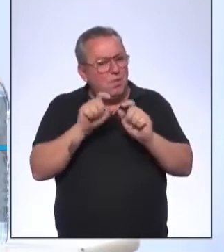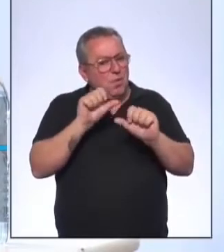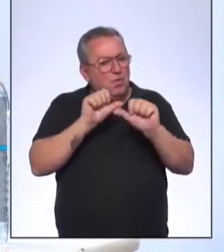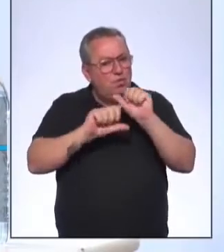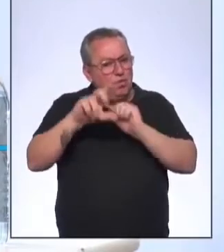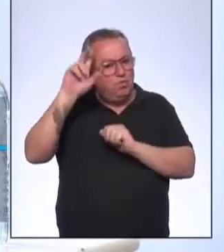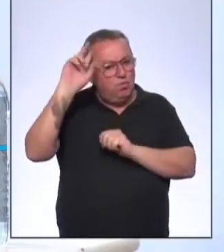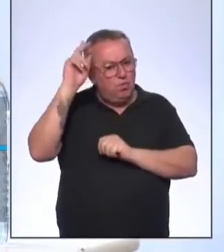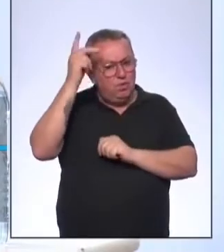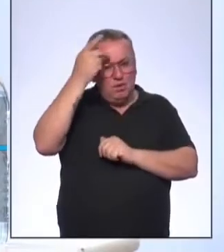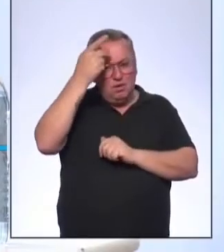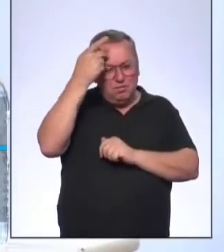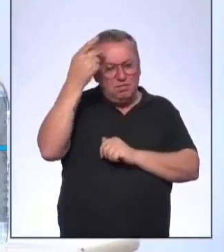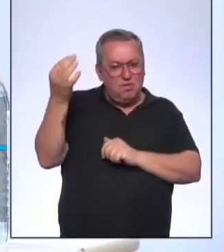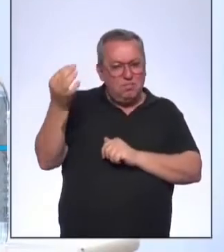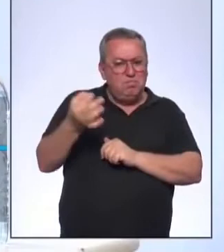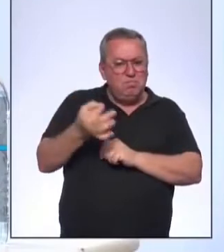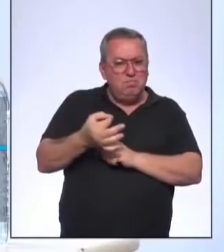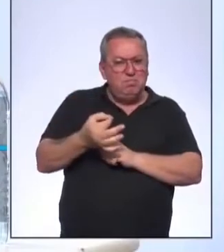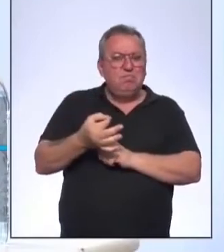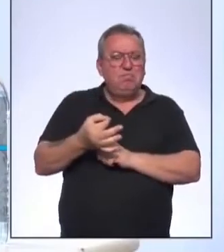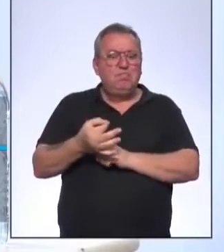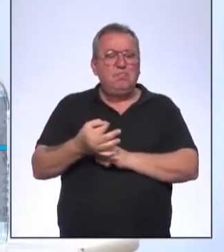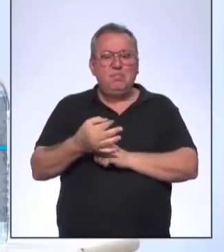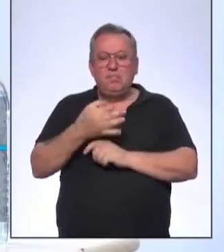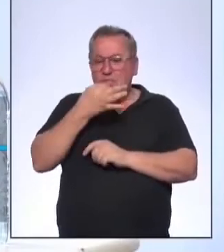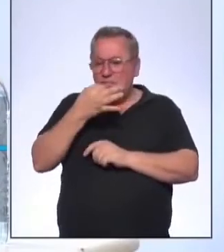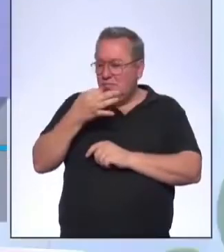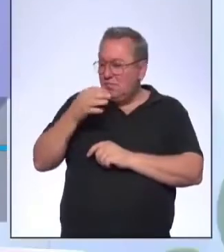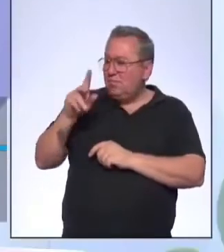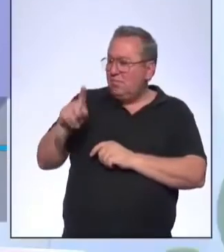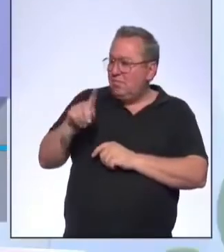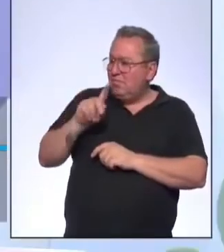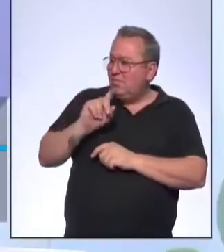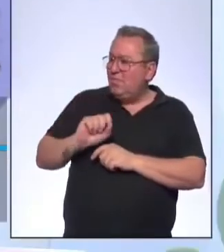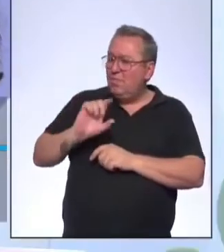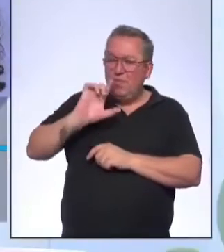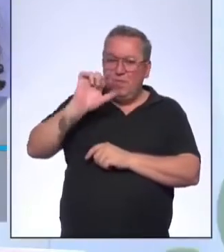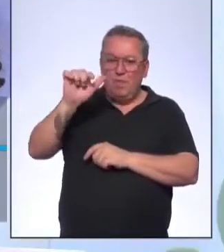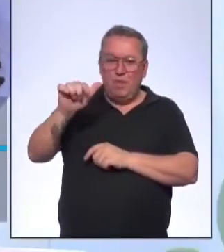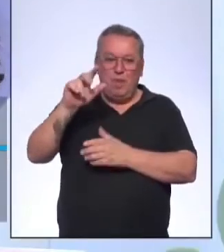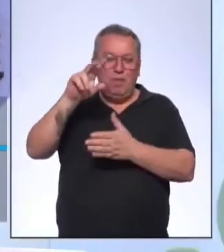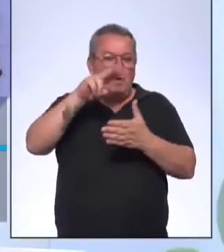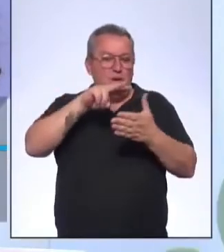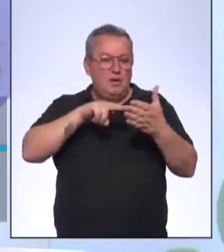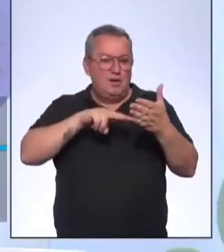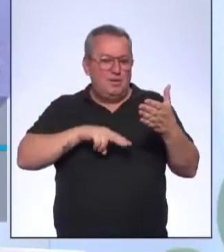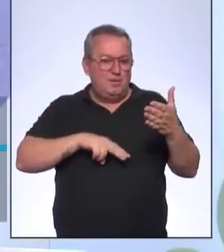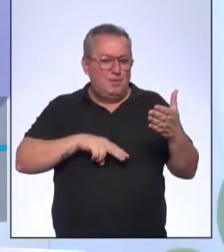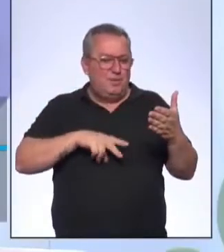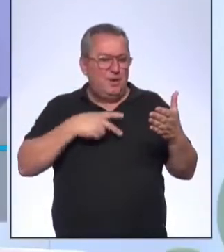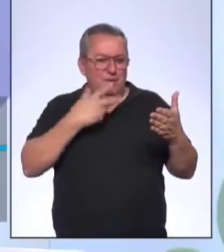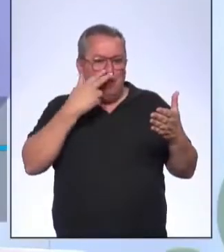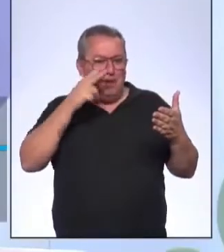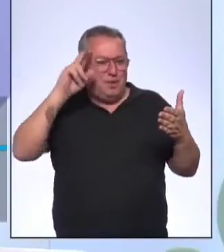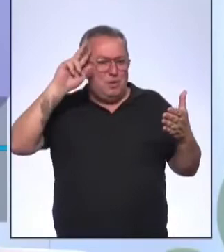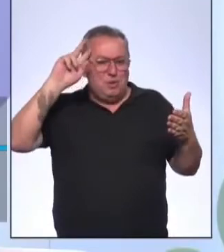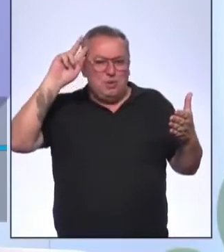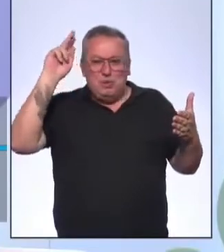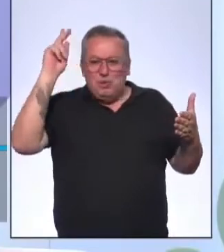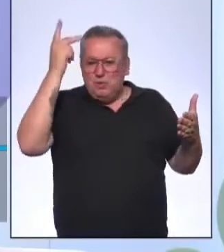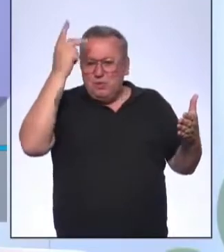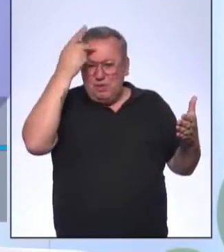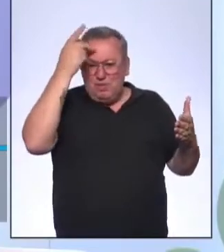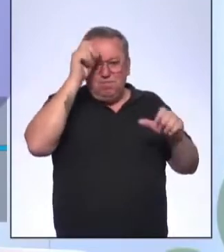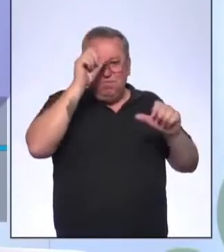isso seria assertivo é eu acho professor André que depois de uma leitura a gente nunca o mesmo a gente sempre muda um